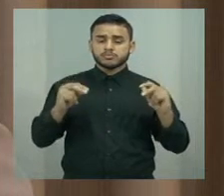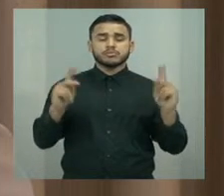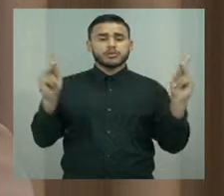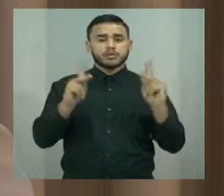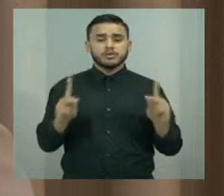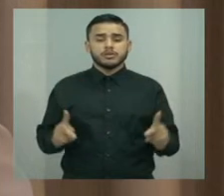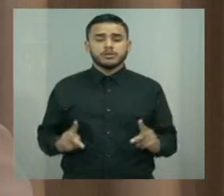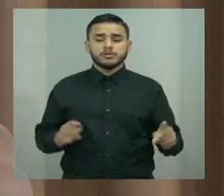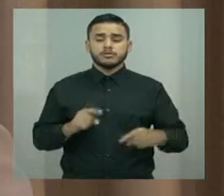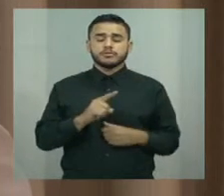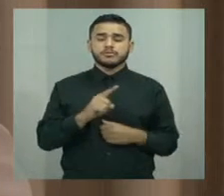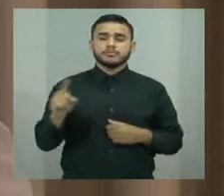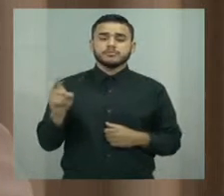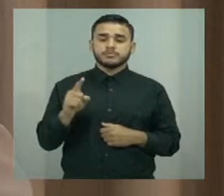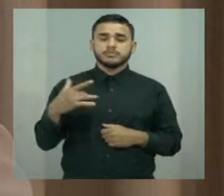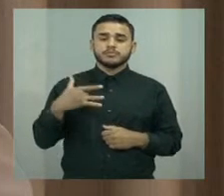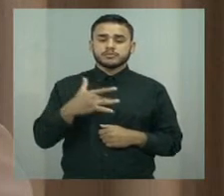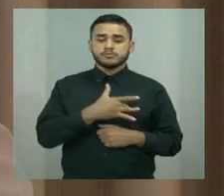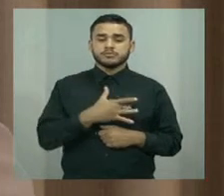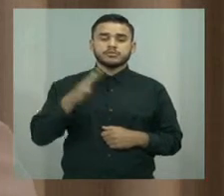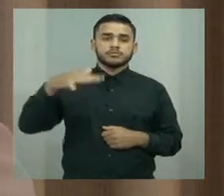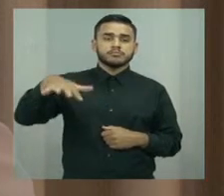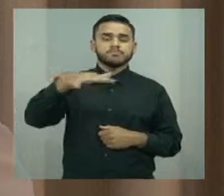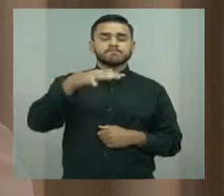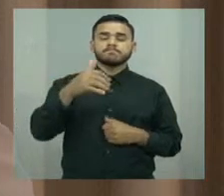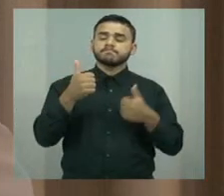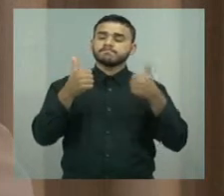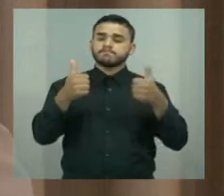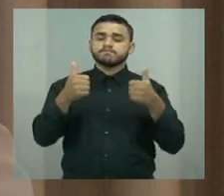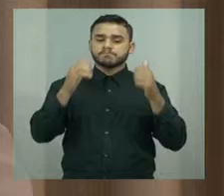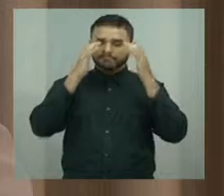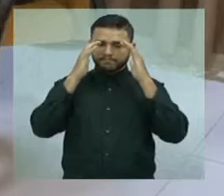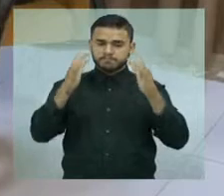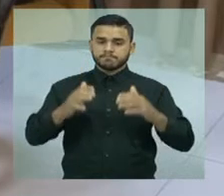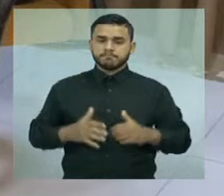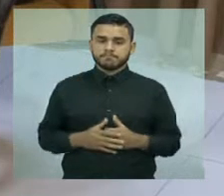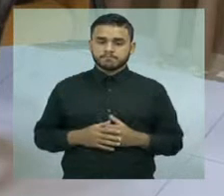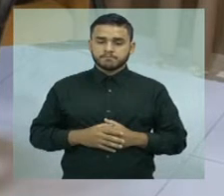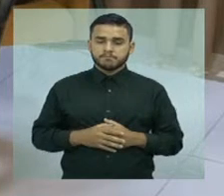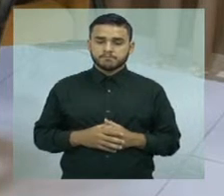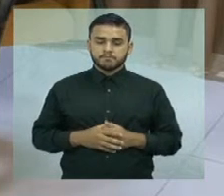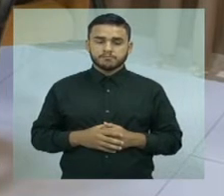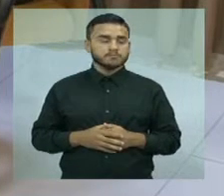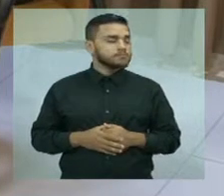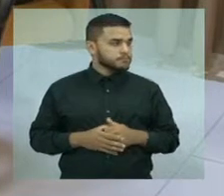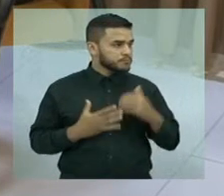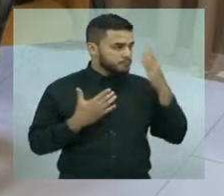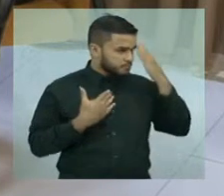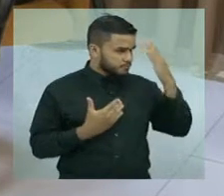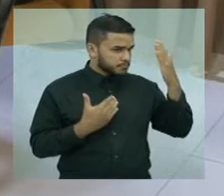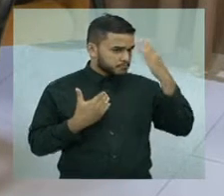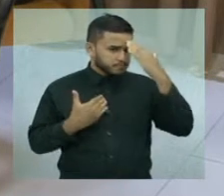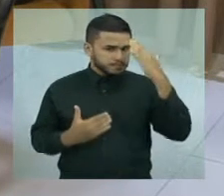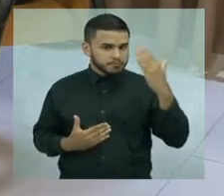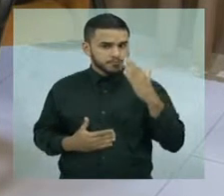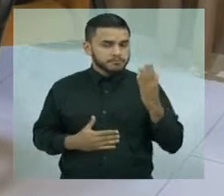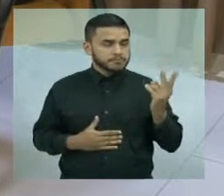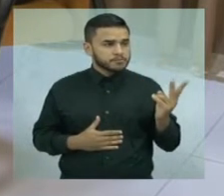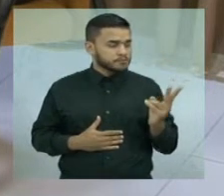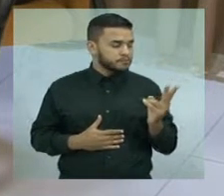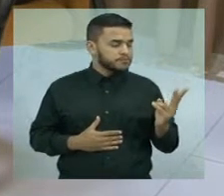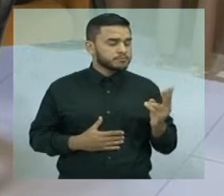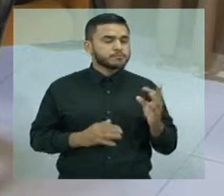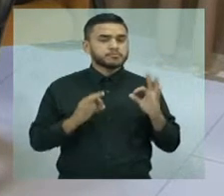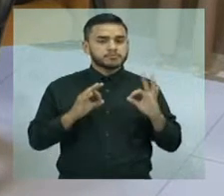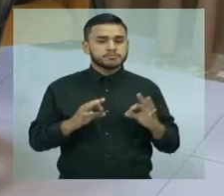sossego e a sua saúde e o meio ambiente respeitado. É verdade. Obrigada pela participação de vocês, Nádia, mais uma